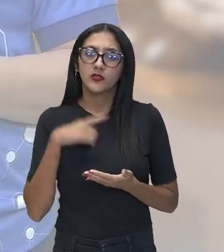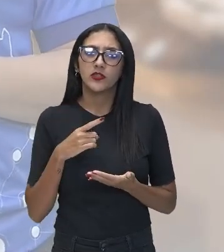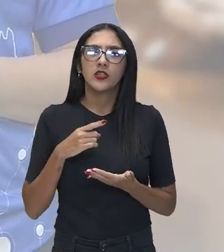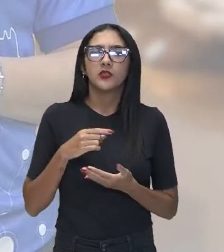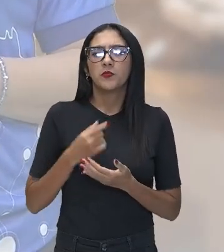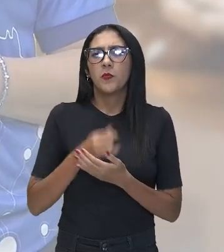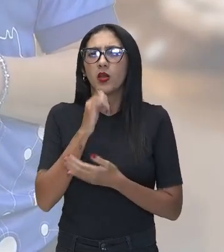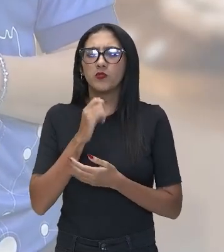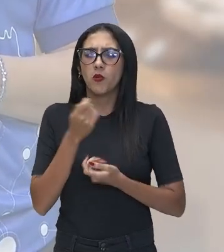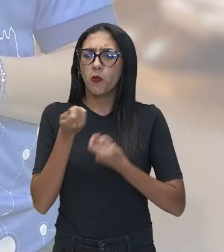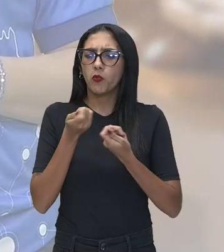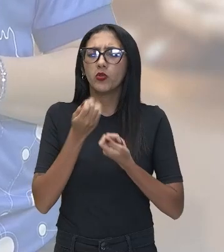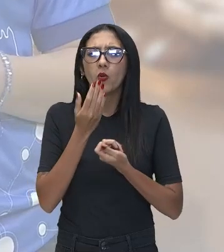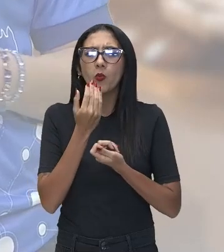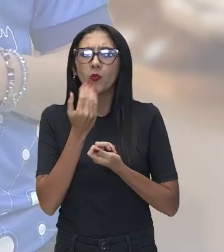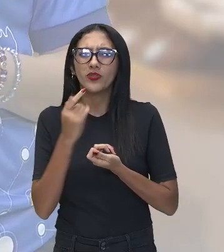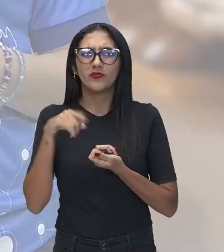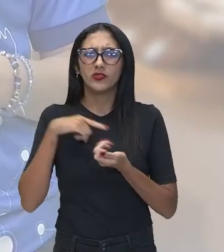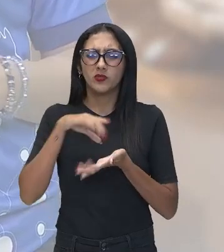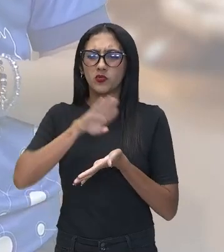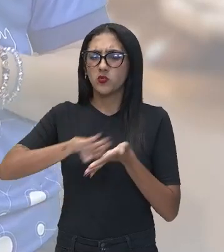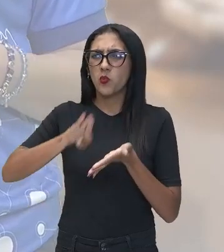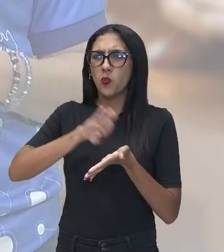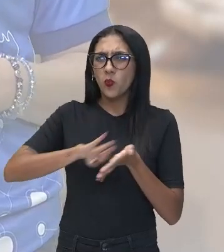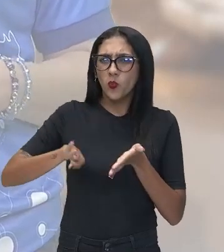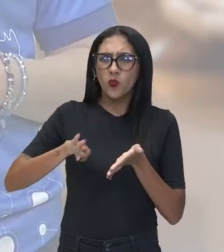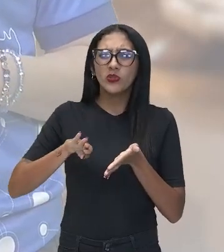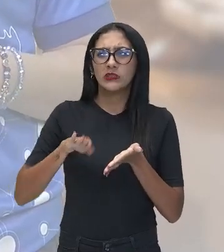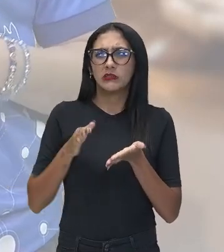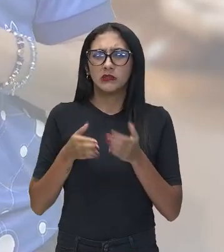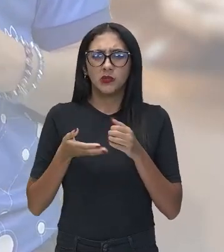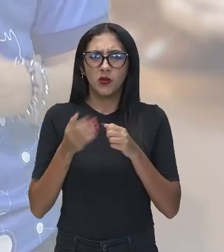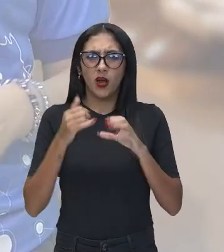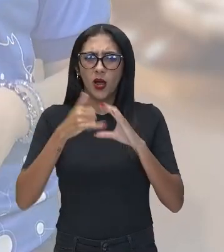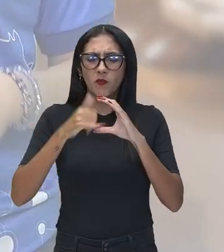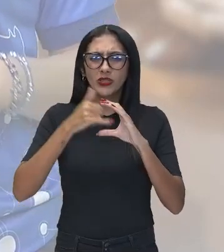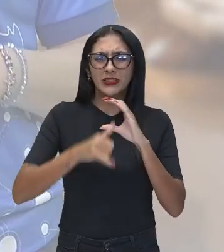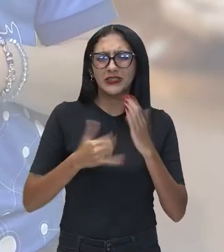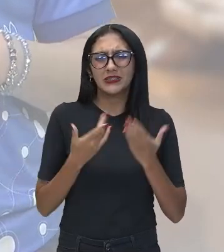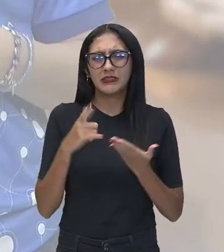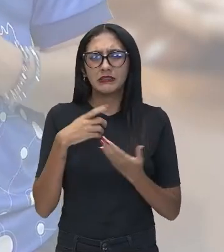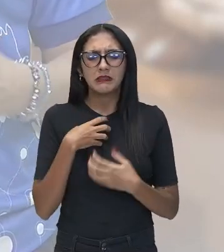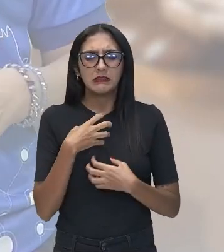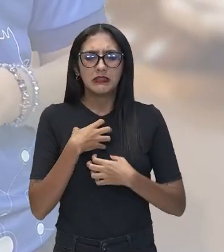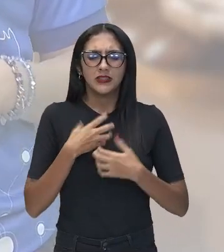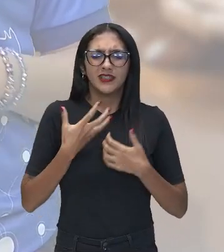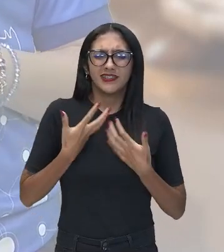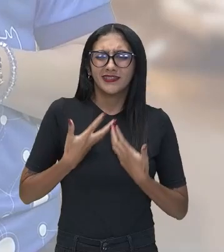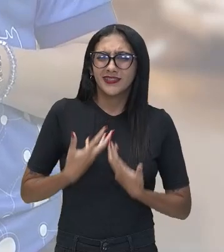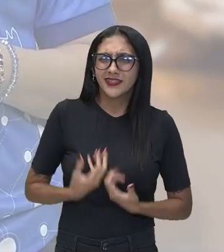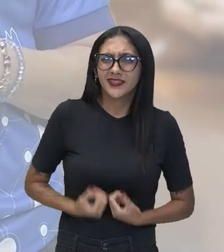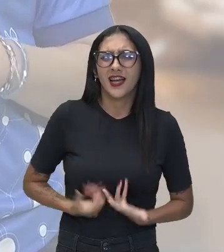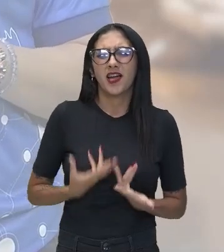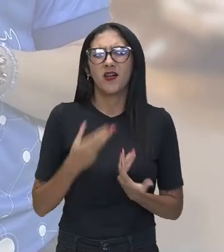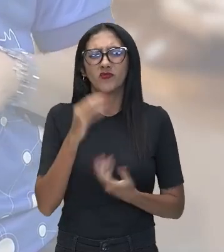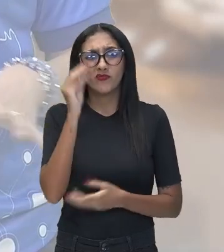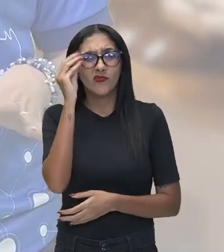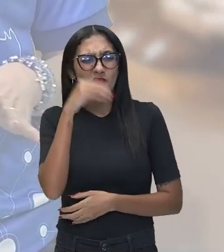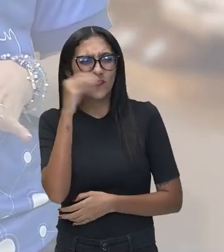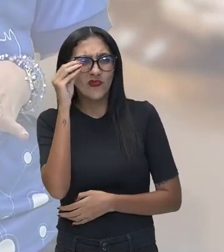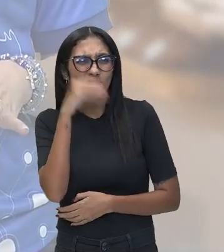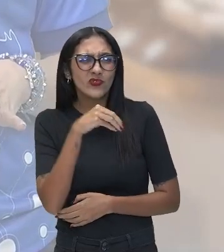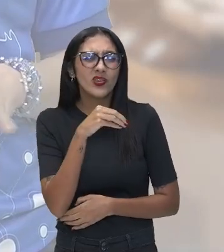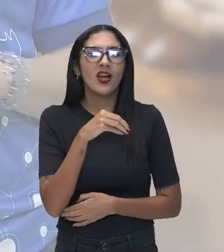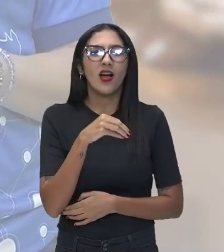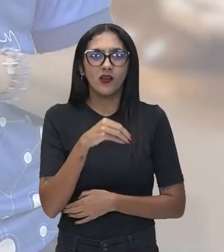você exclui aqui os carboidratos, você começa a se sentir ali cansado, sem energia. Então, aquele tipo de dieta